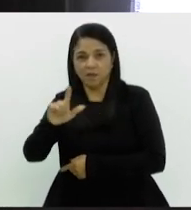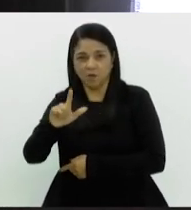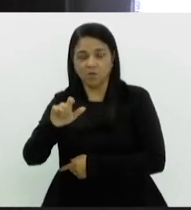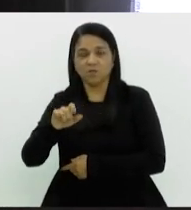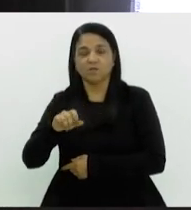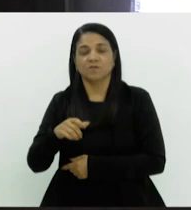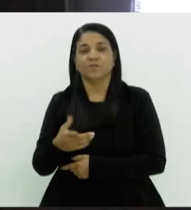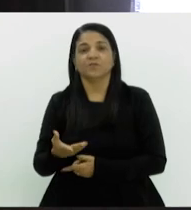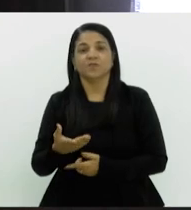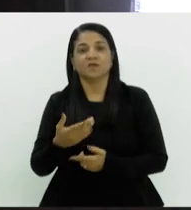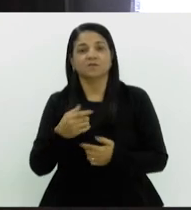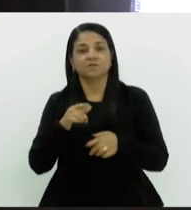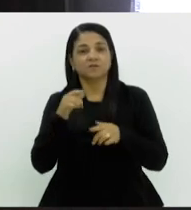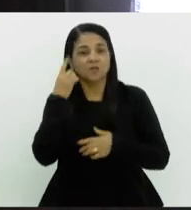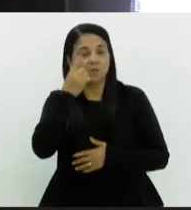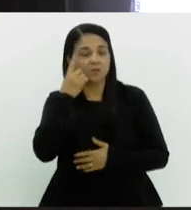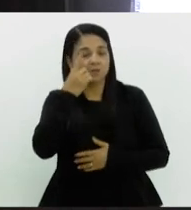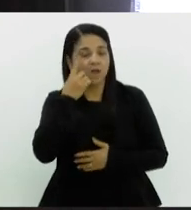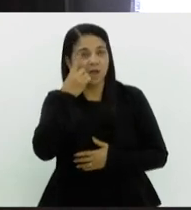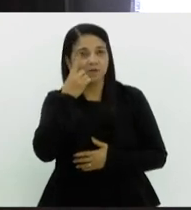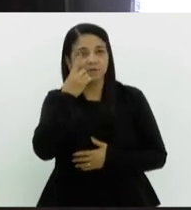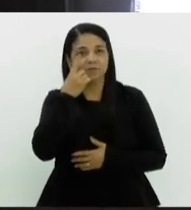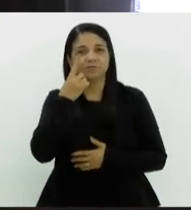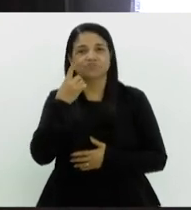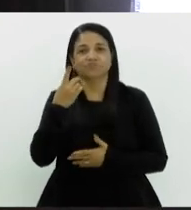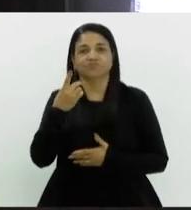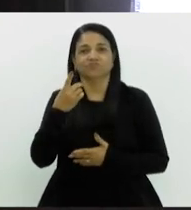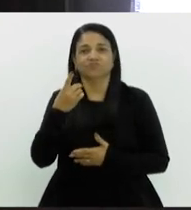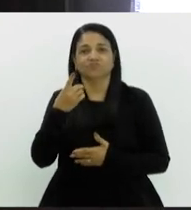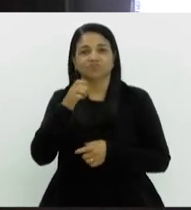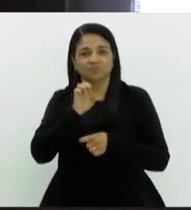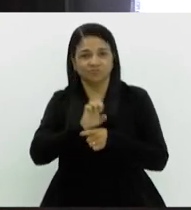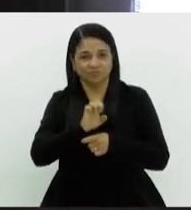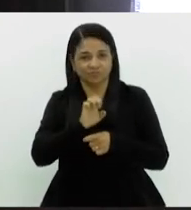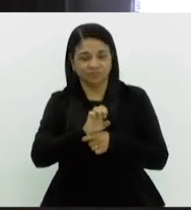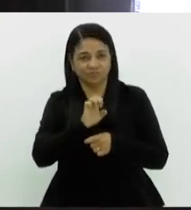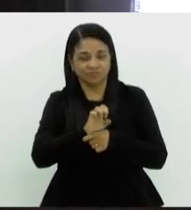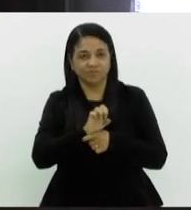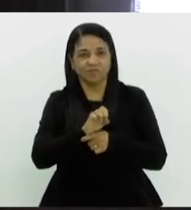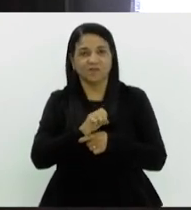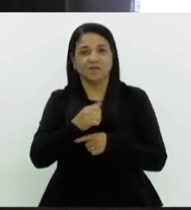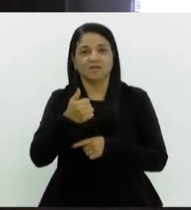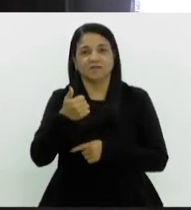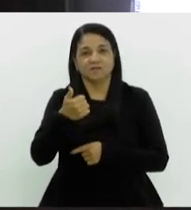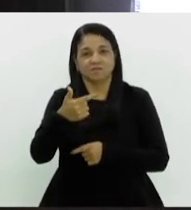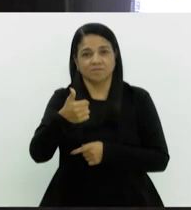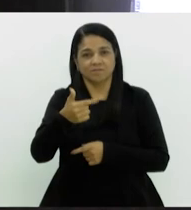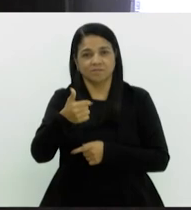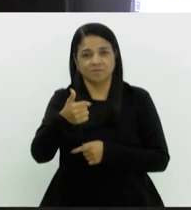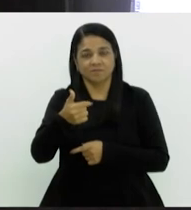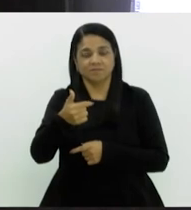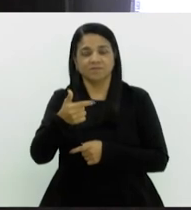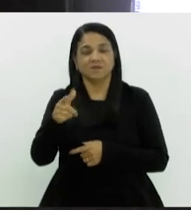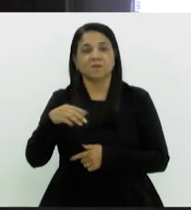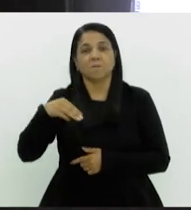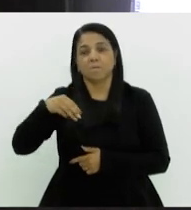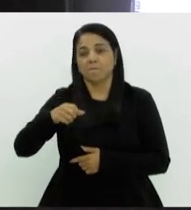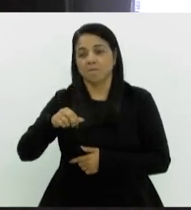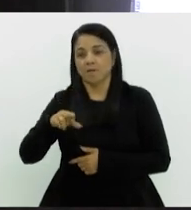Por iniciativa do deputado estadual durante a 12ª legislatura, Marcelo Cabeleireiro.